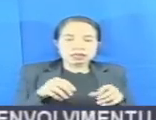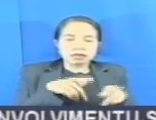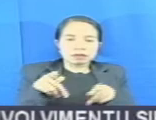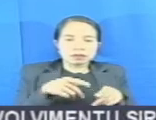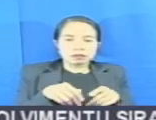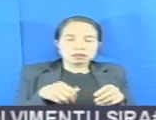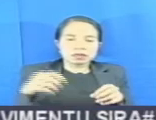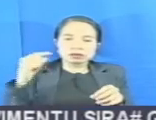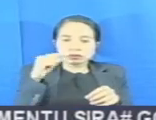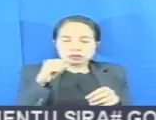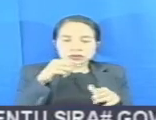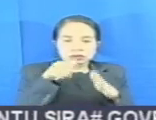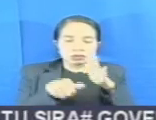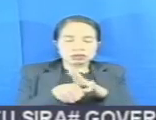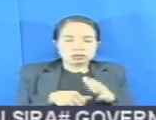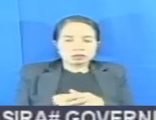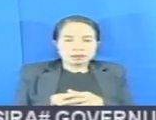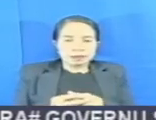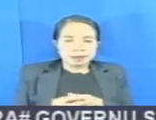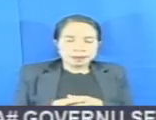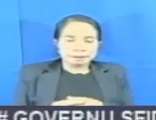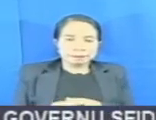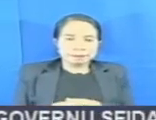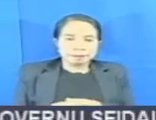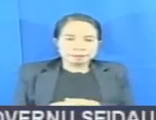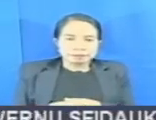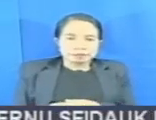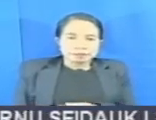no Celutan. Nuno Moraes, Alexandre dos Santos, ba RTL.